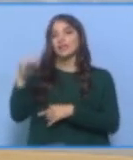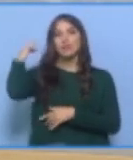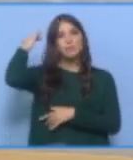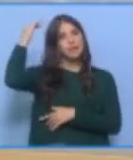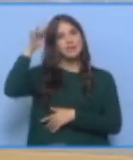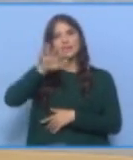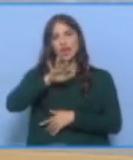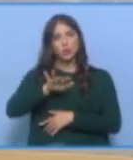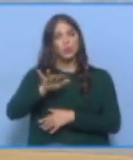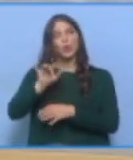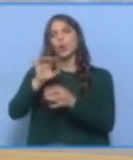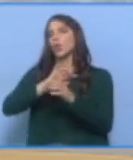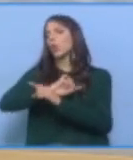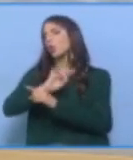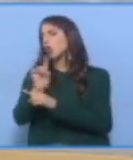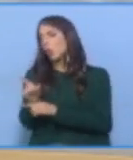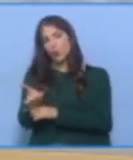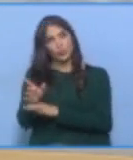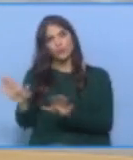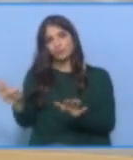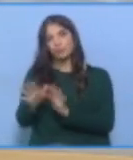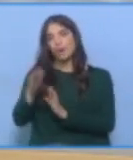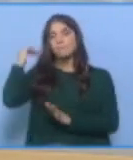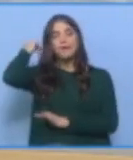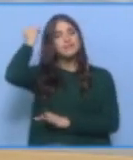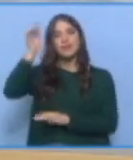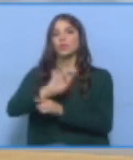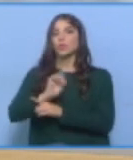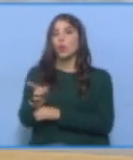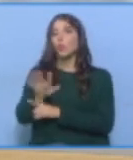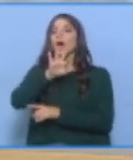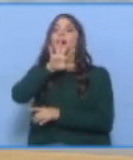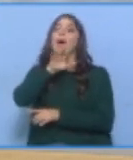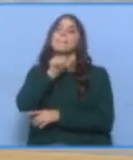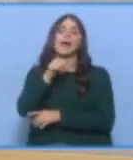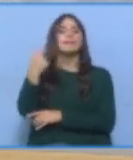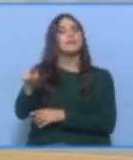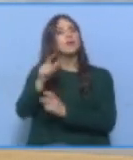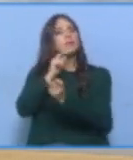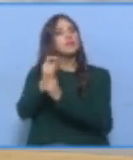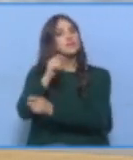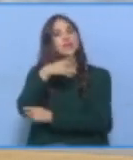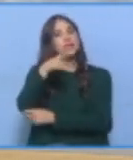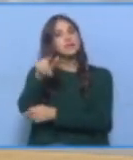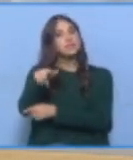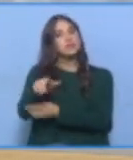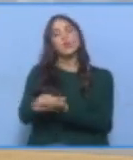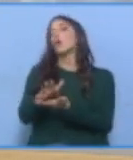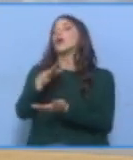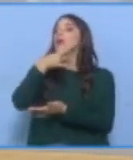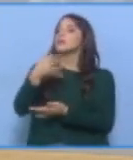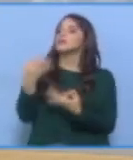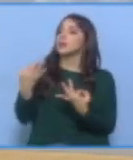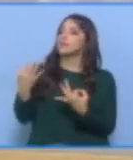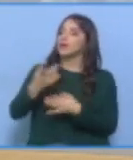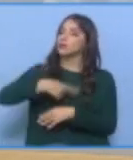pequenino e os pais são a própria mãe tem uma entrevista em que diz isso. Diz que são os